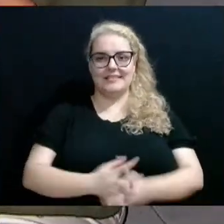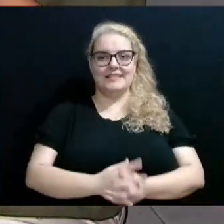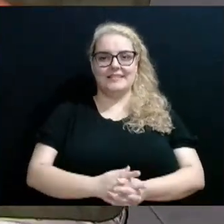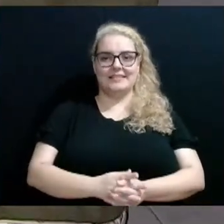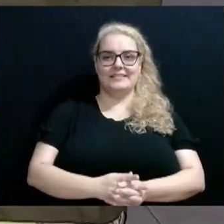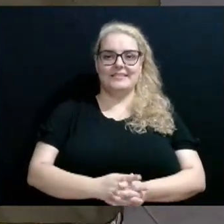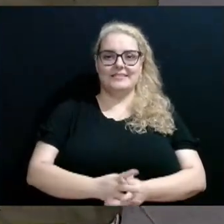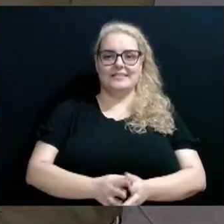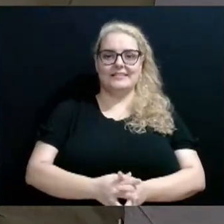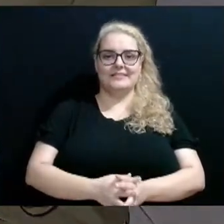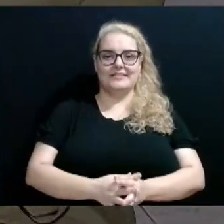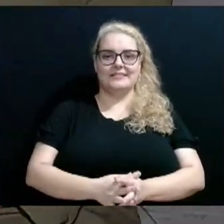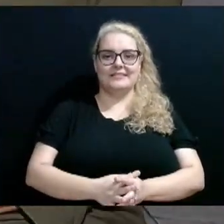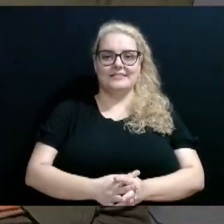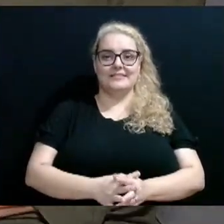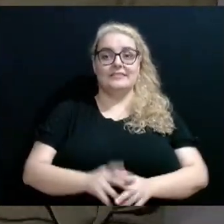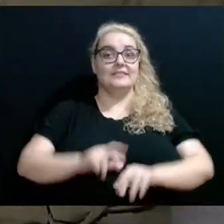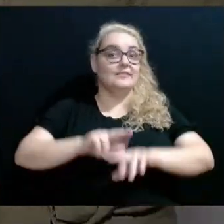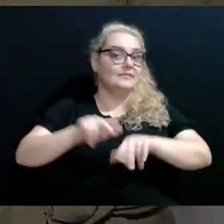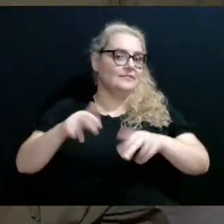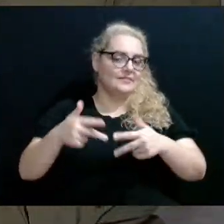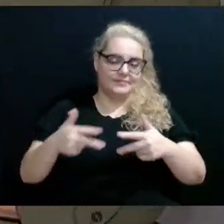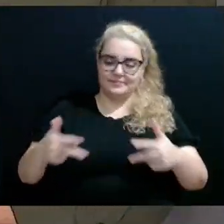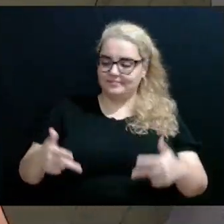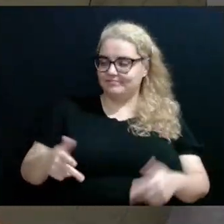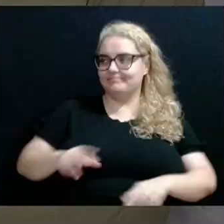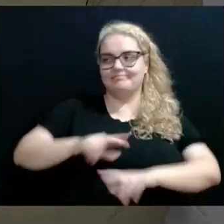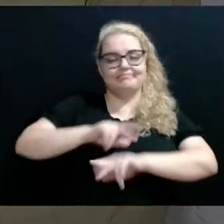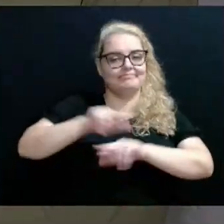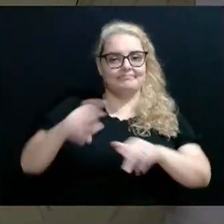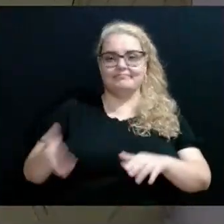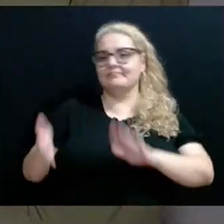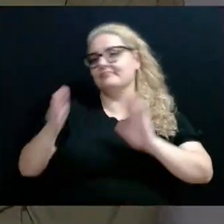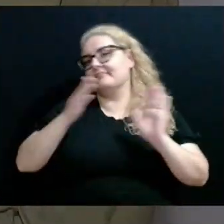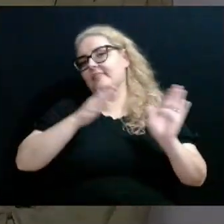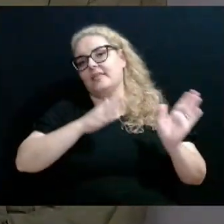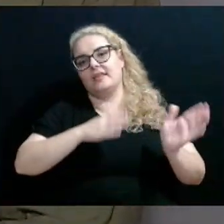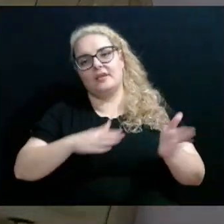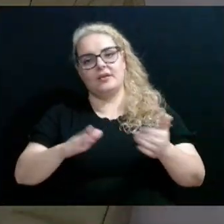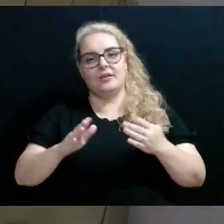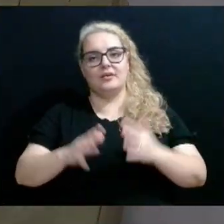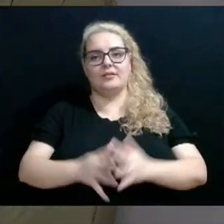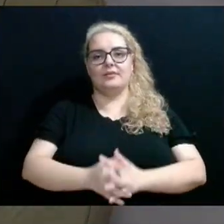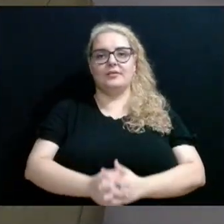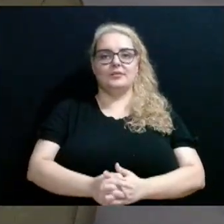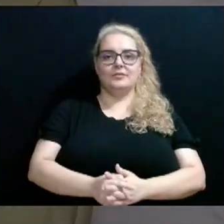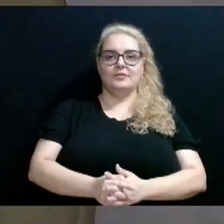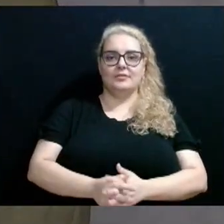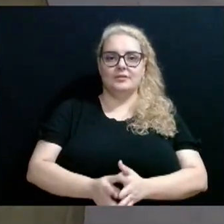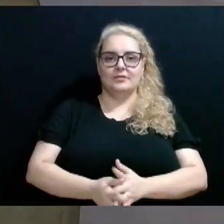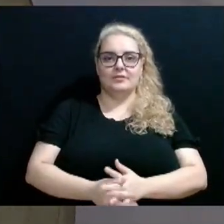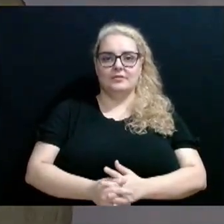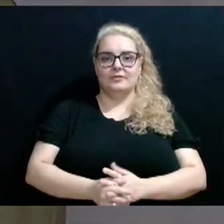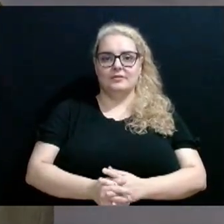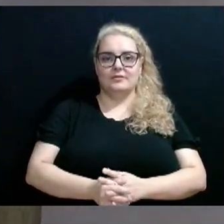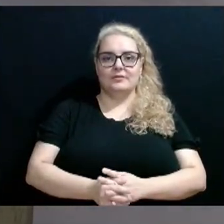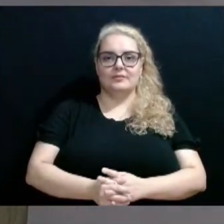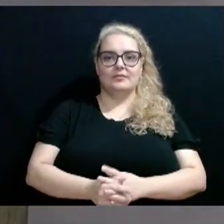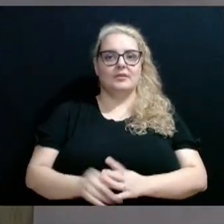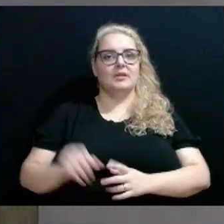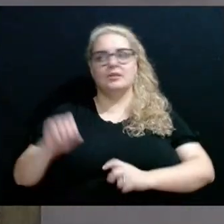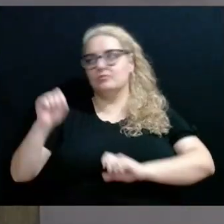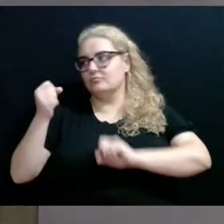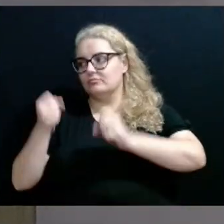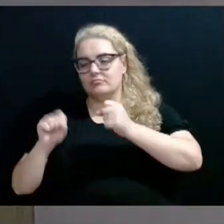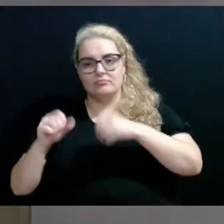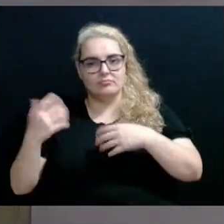Já fiz muitas coisas, muitas mesmo, desde produção, né, em indústria.